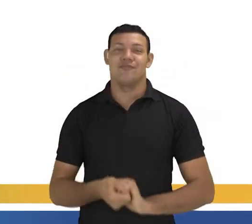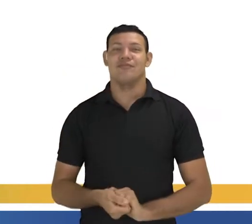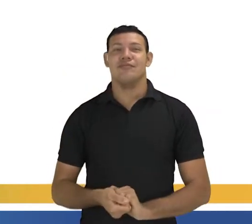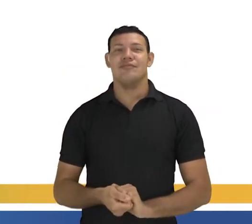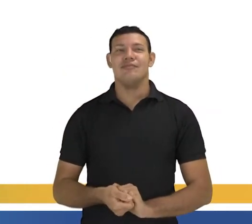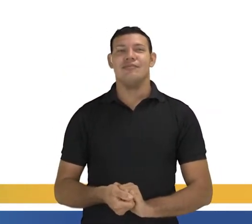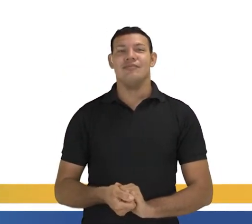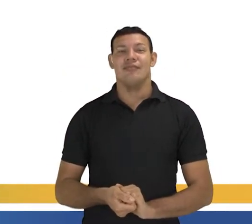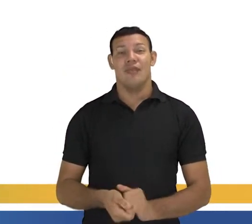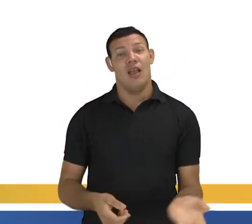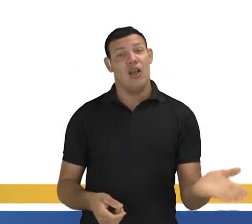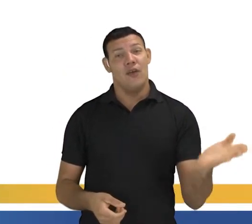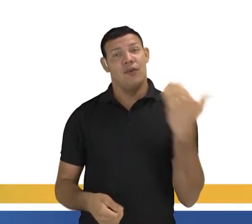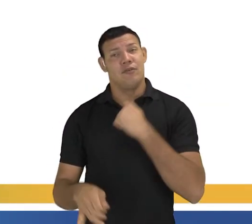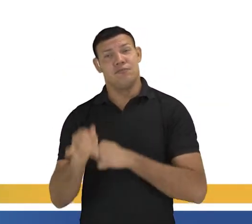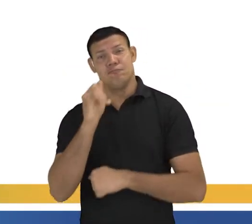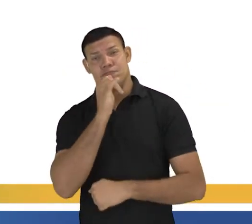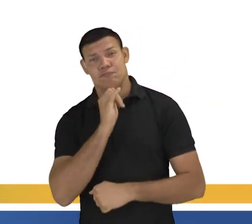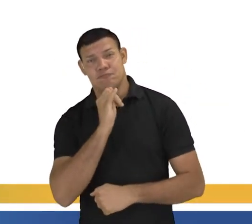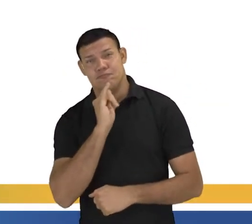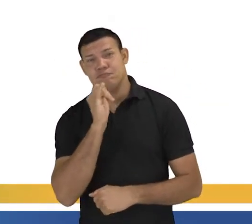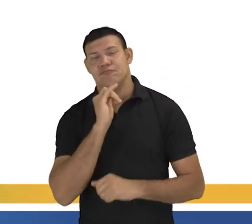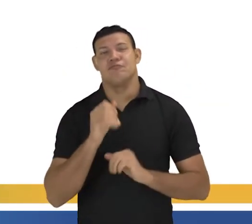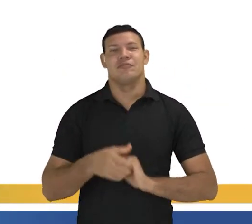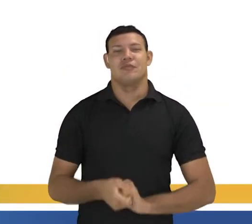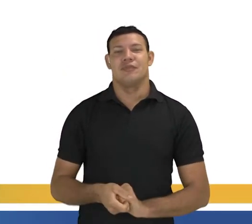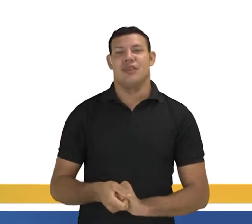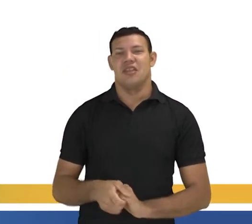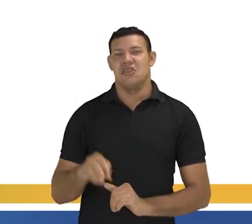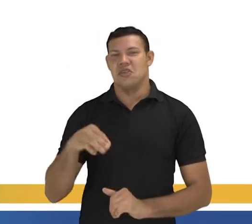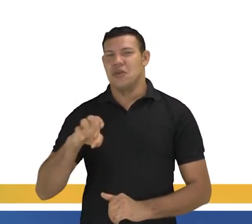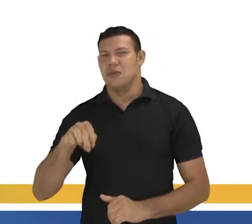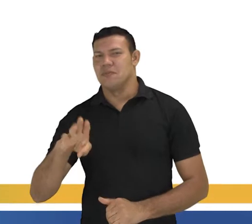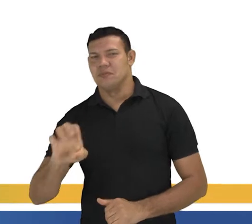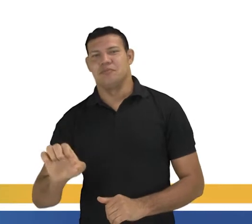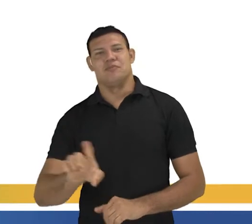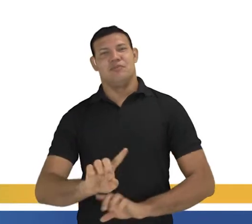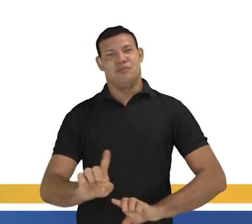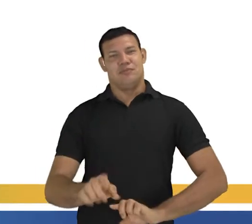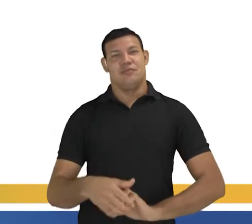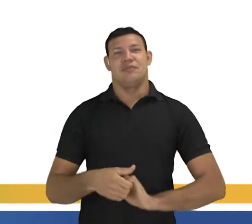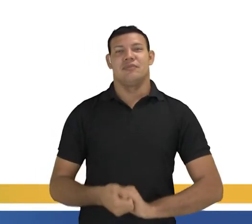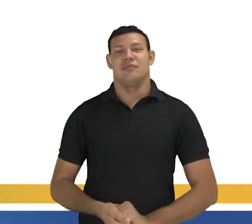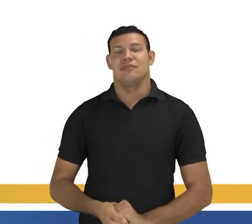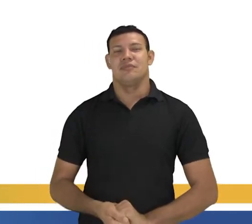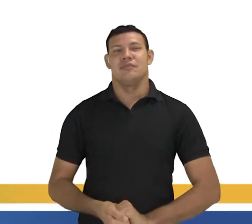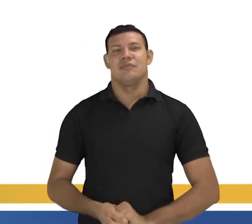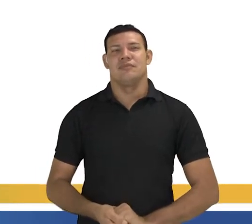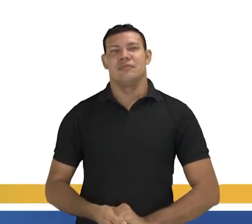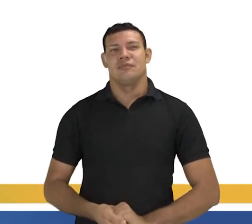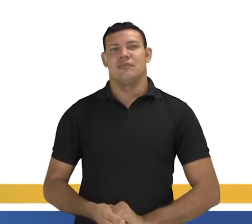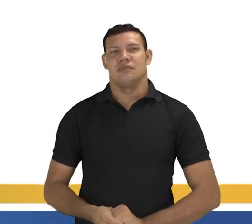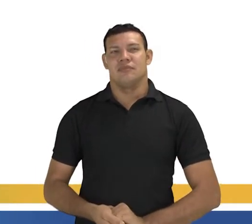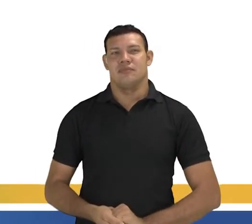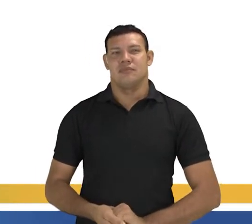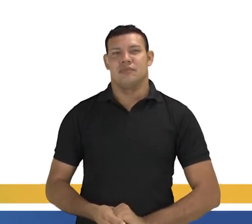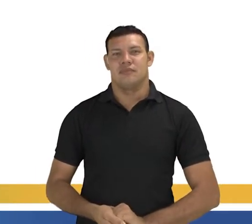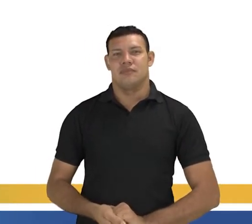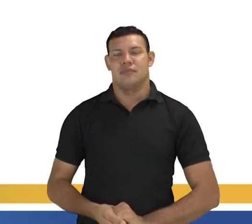Então, vamos a alguns exemplos, sem ser o do meme. So let's check out some examples, okay? The first one